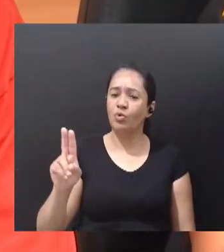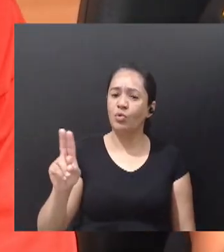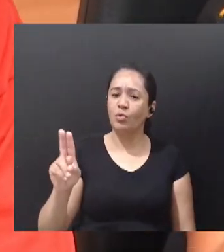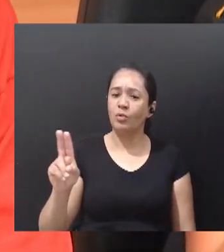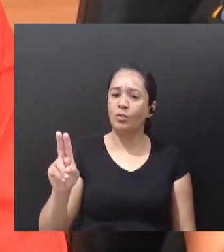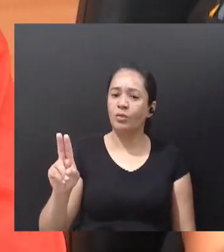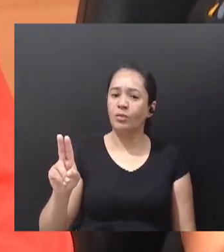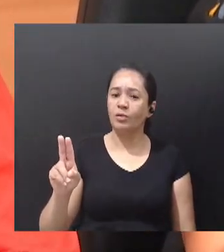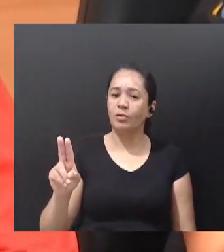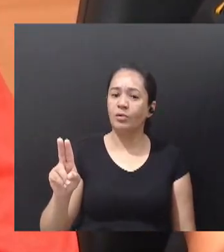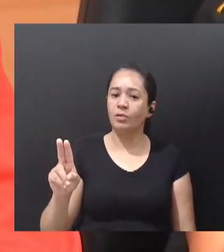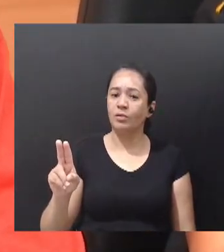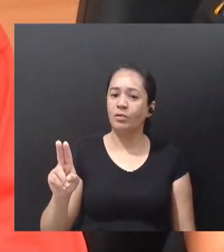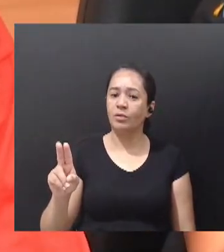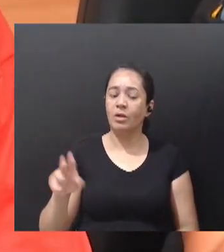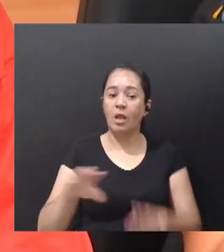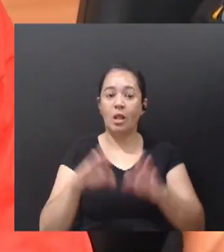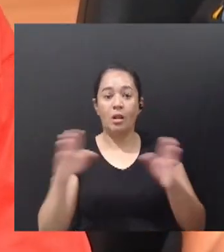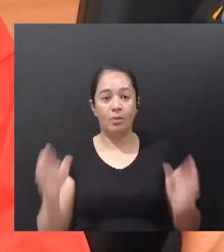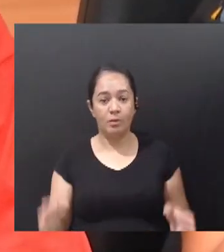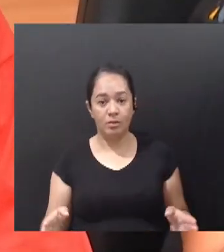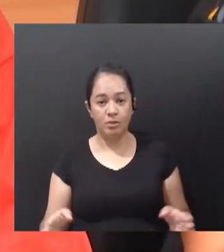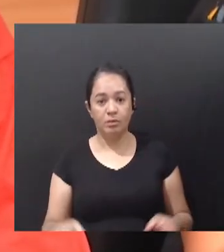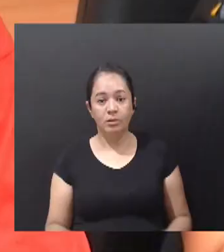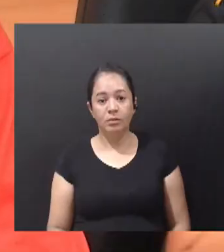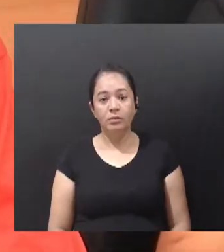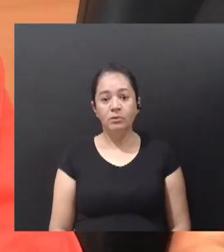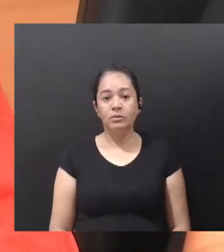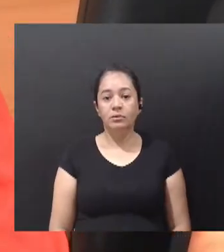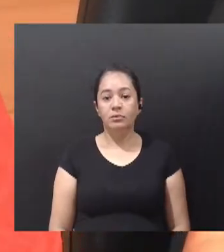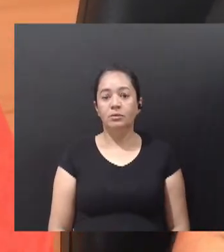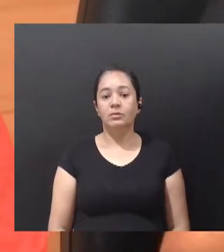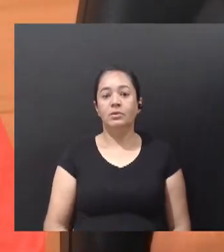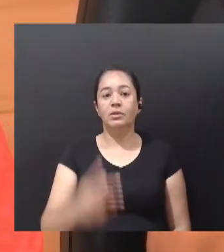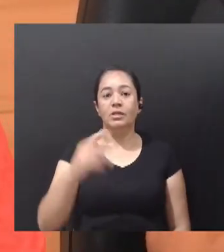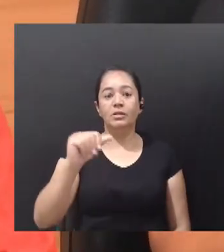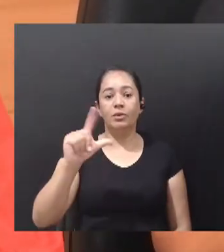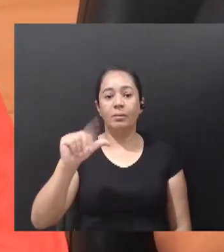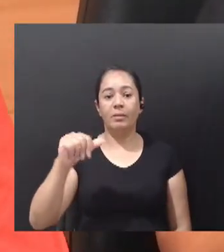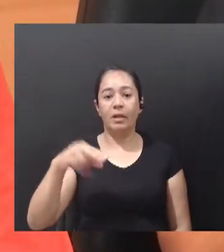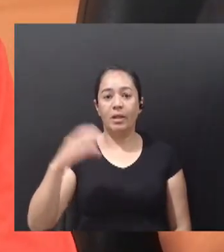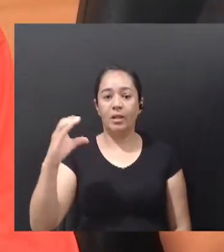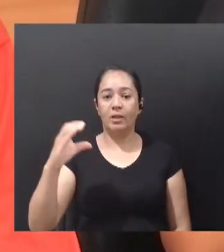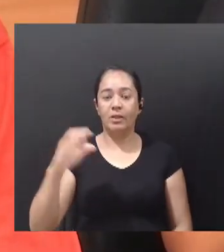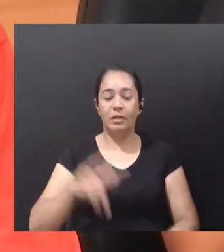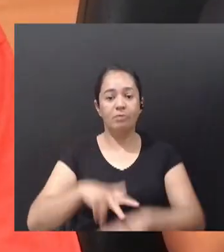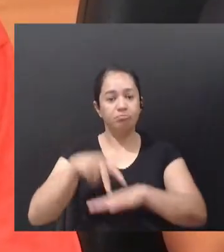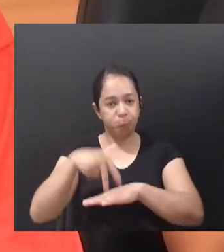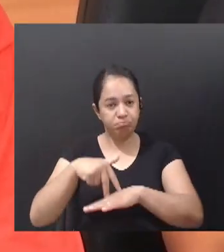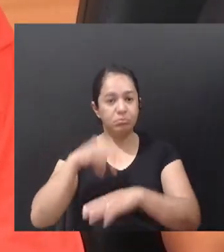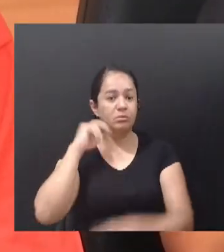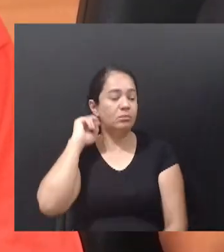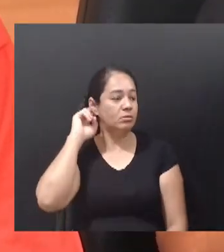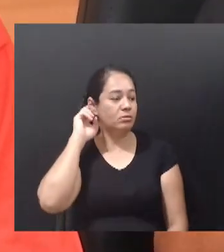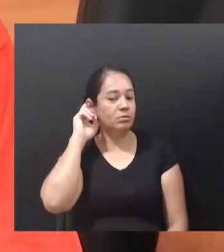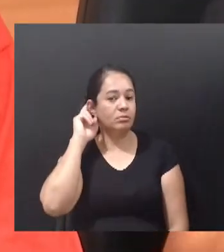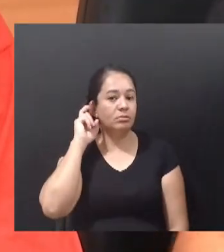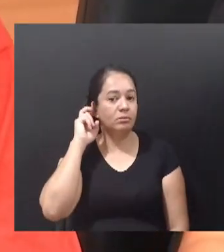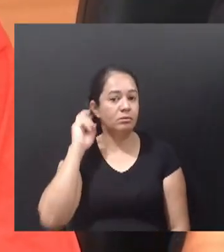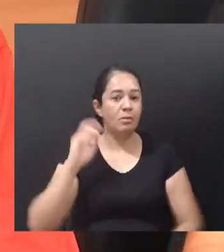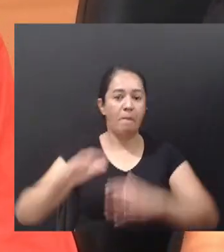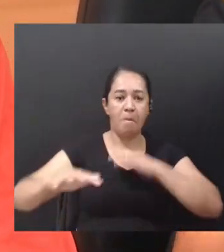No palco ali, mas como é que fala? Palanque. Subindo no palanque. Rapping Hood,